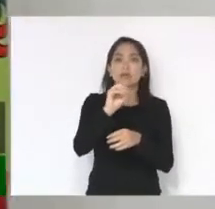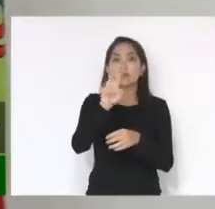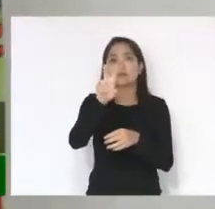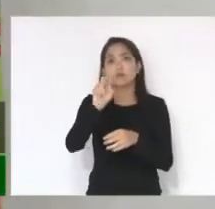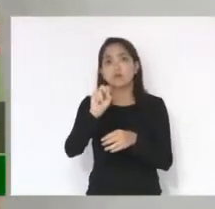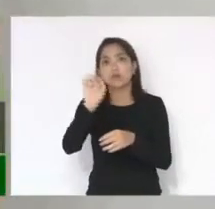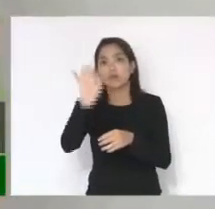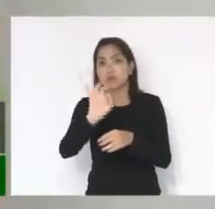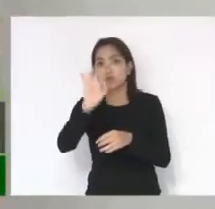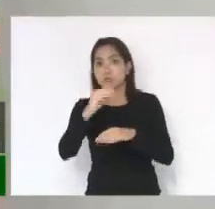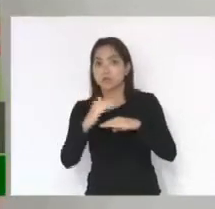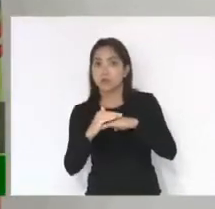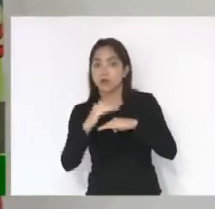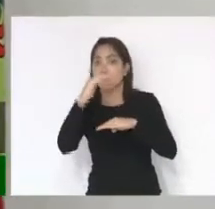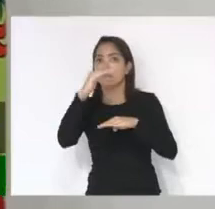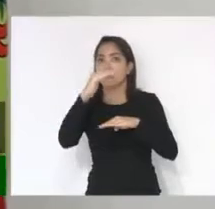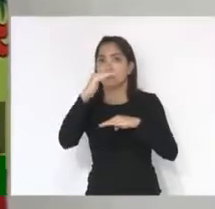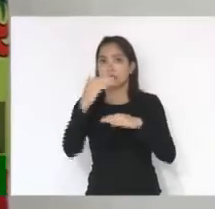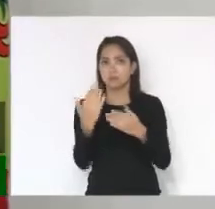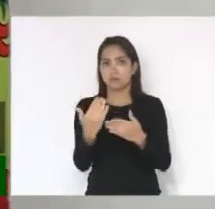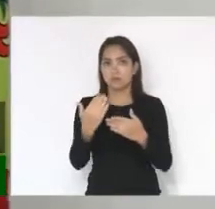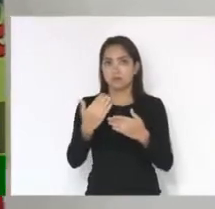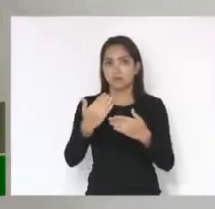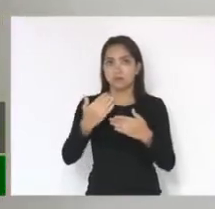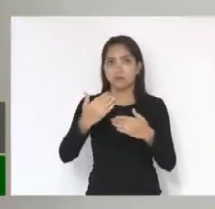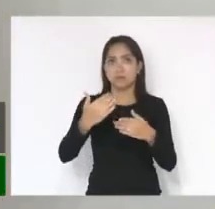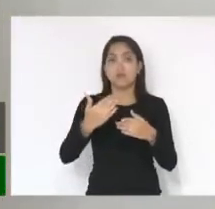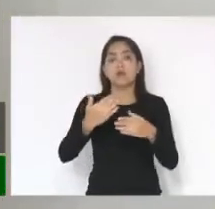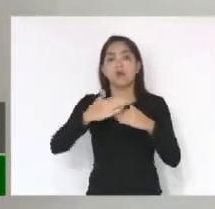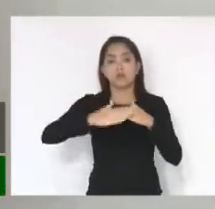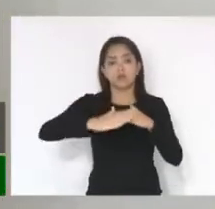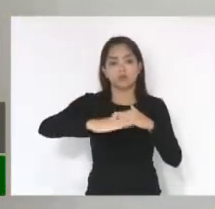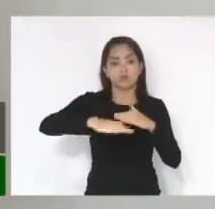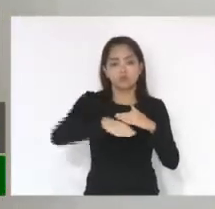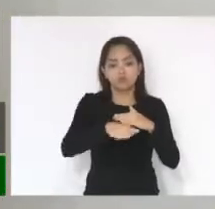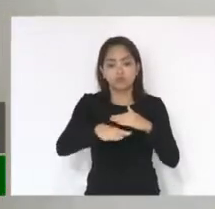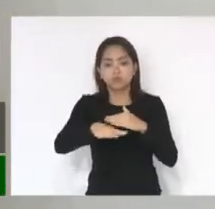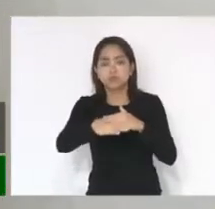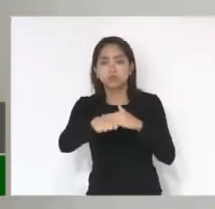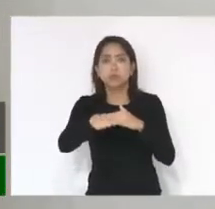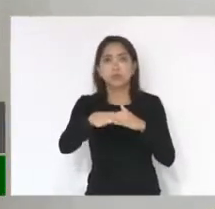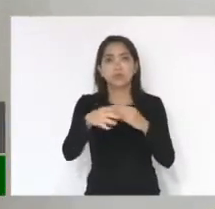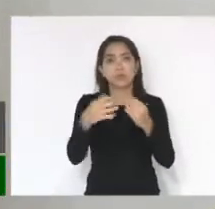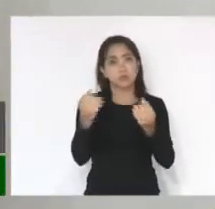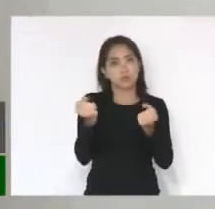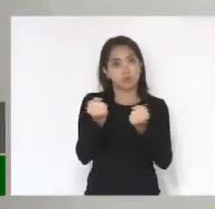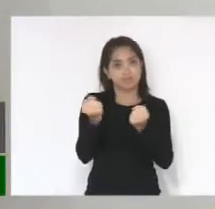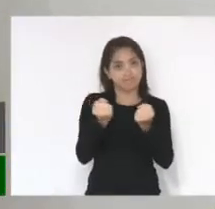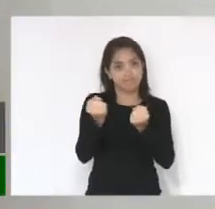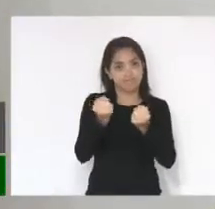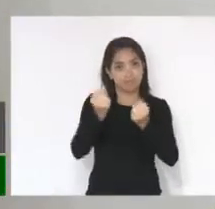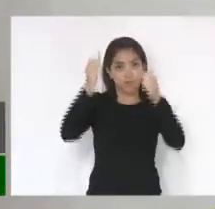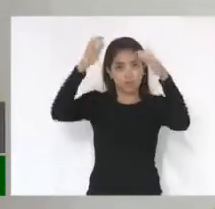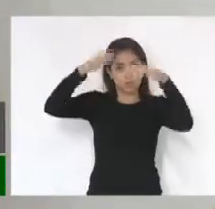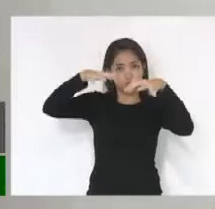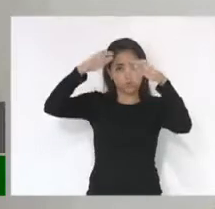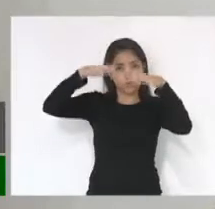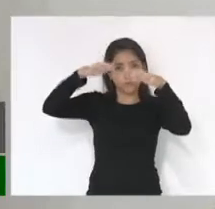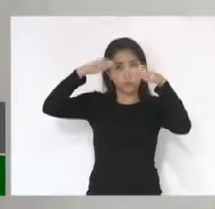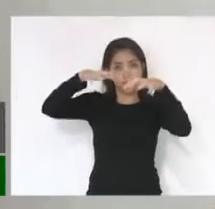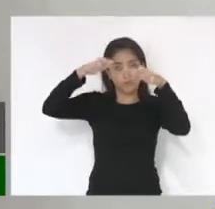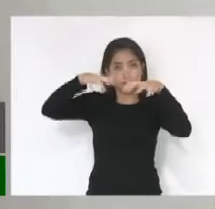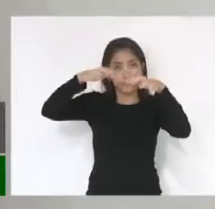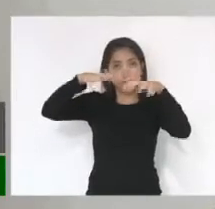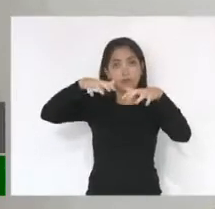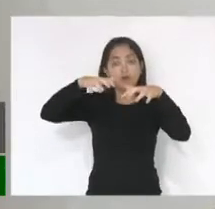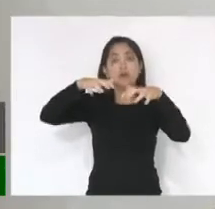asfalto tradicional. A aquaplanagem reduz. O que significa isso? Tu está viajando, está chovendo, você, de repente, entra com o